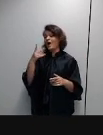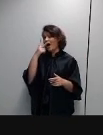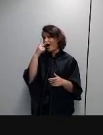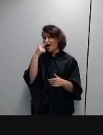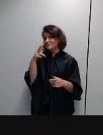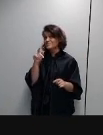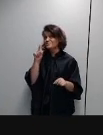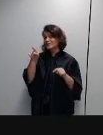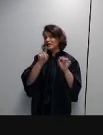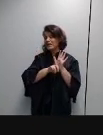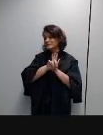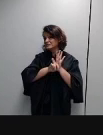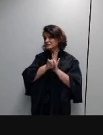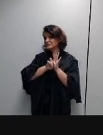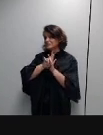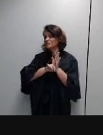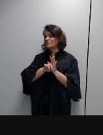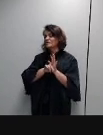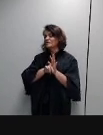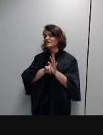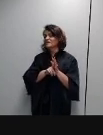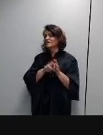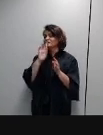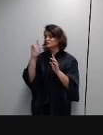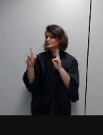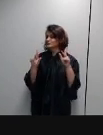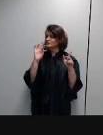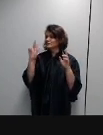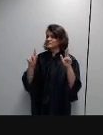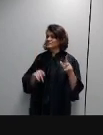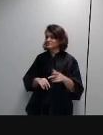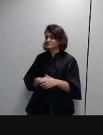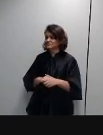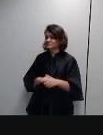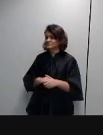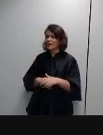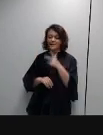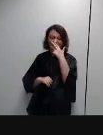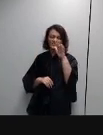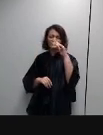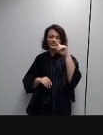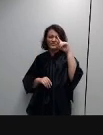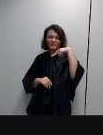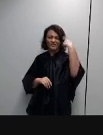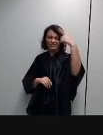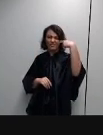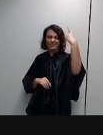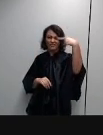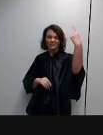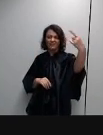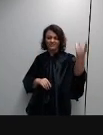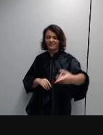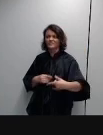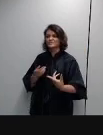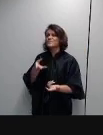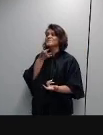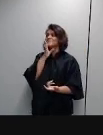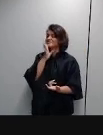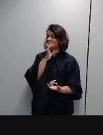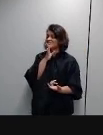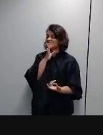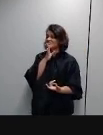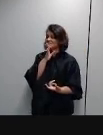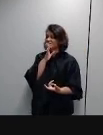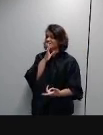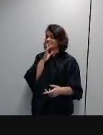que não foi a caneta mais além né na verdade conheceu e prove o exame no